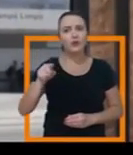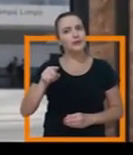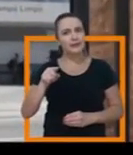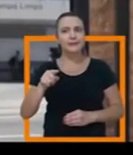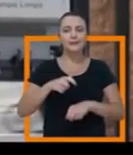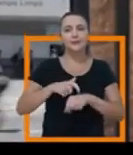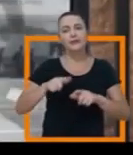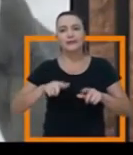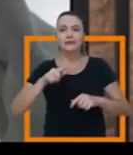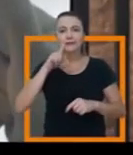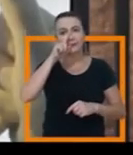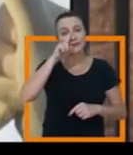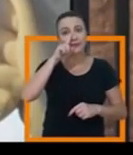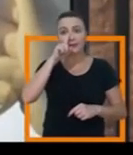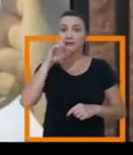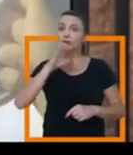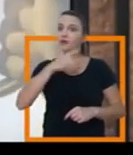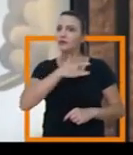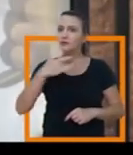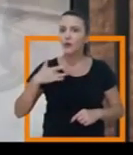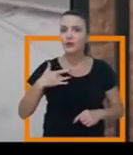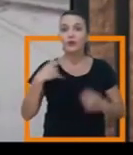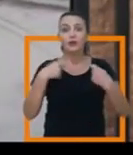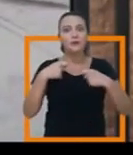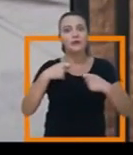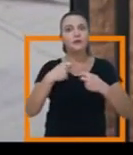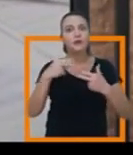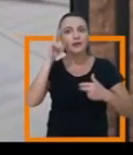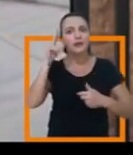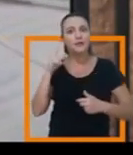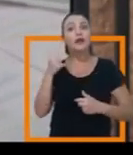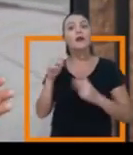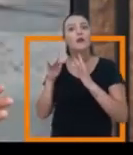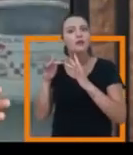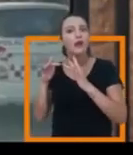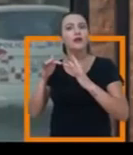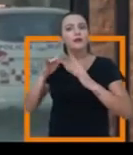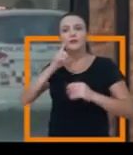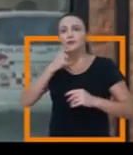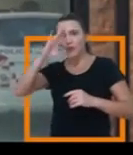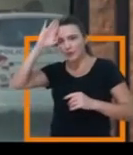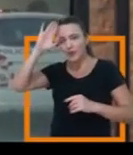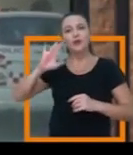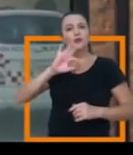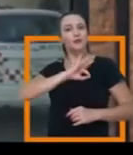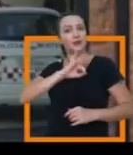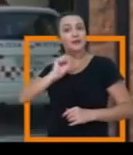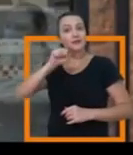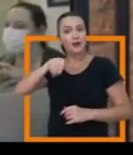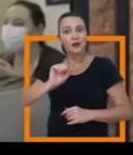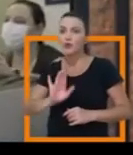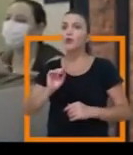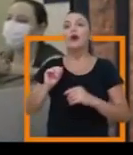Quando você está numa situação de perigo ou de emergência de saúde, o primeiro telefone que você se lembra é dos bombeiros, da polícia, do SAMU.